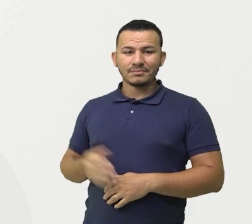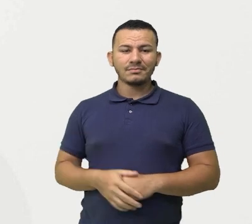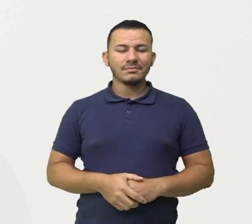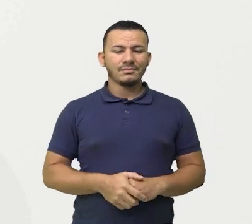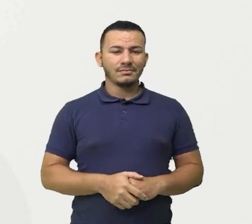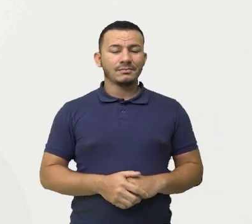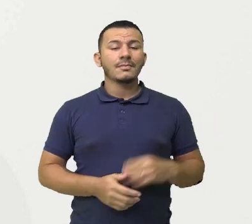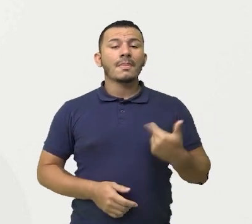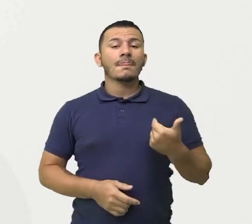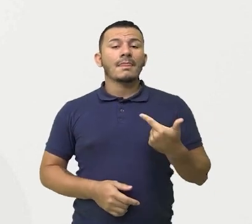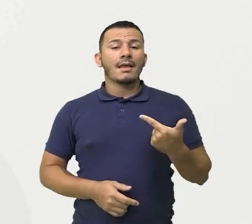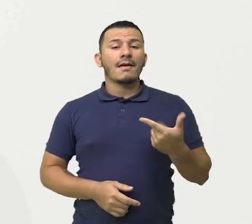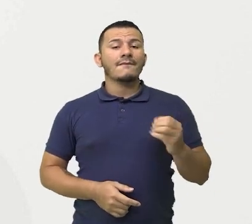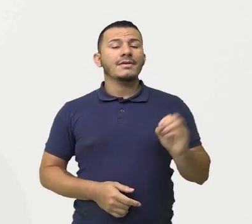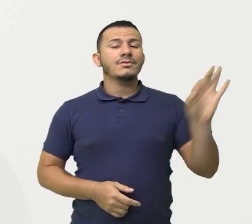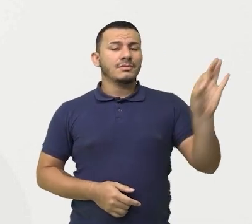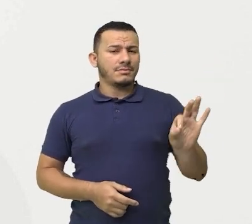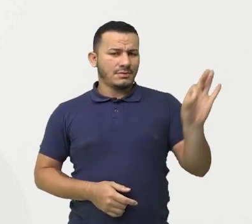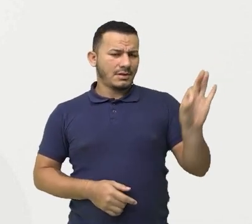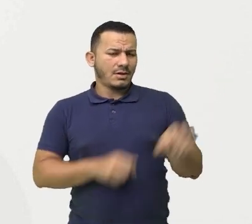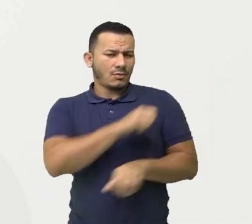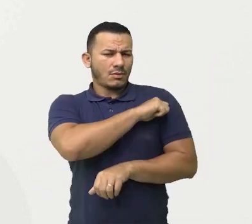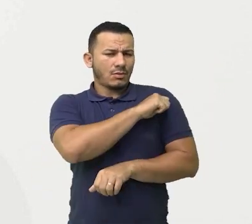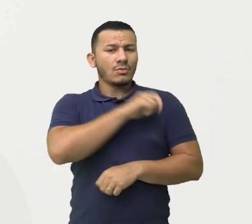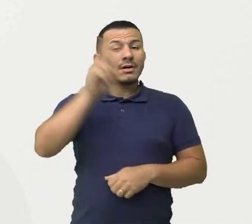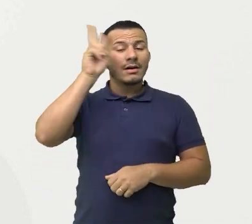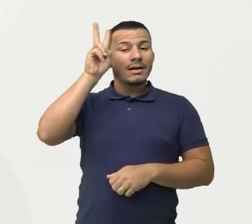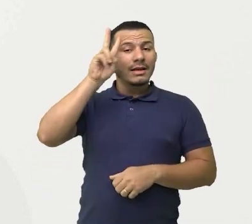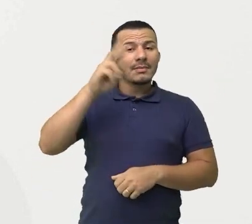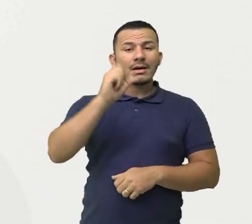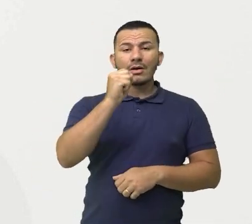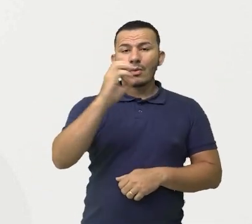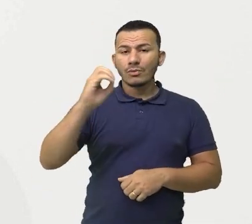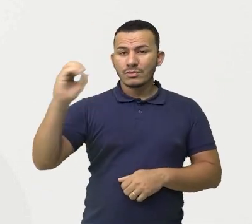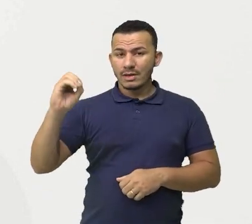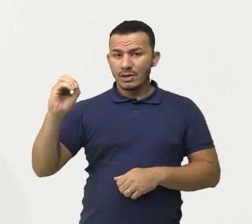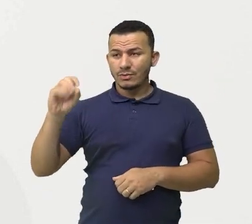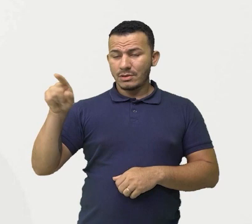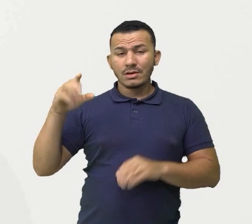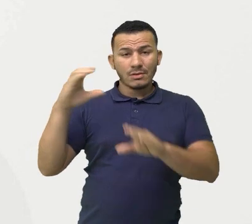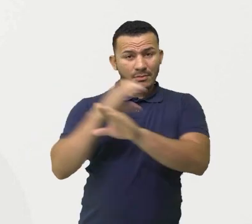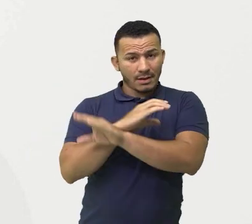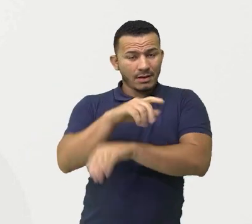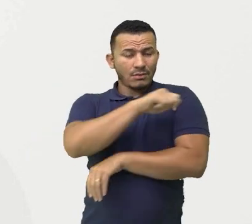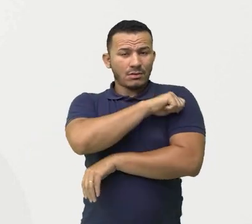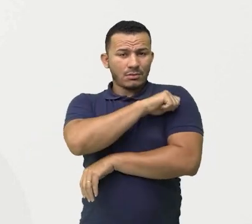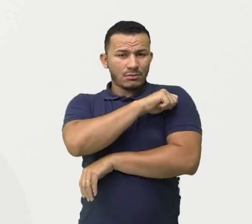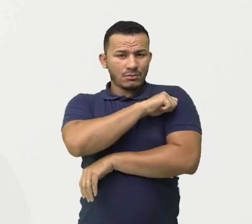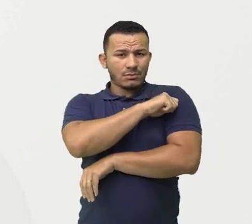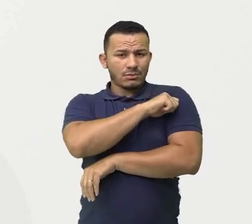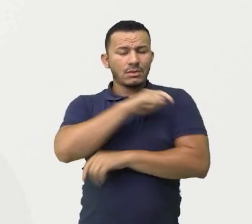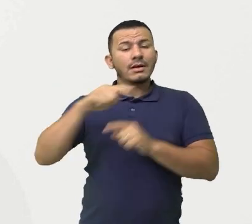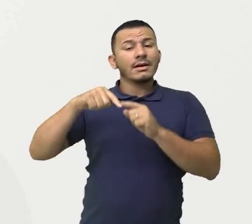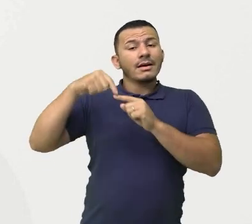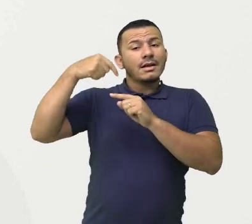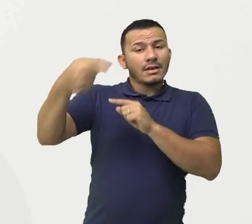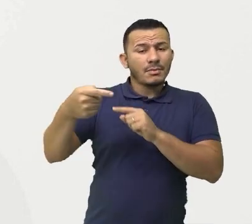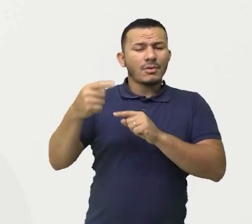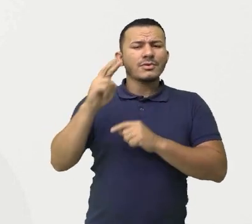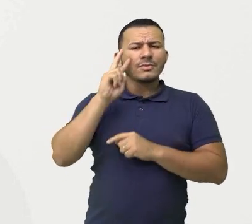só. 20% dos alunos. Tu lembra que o todo era 800? E a gente viu um pouquinho anterior